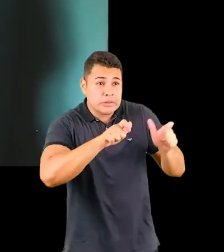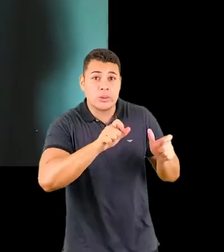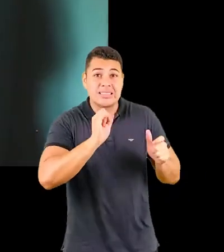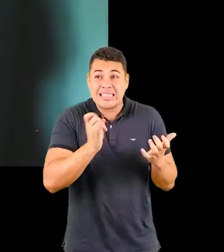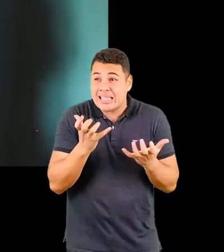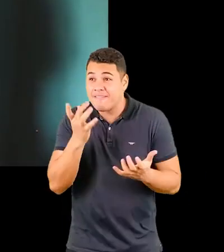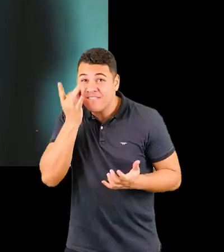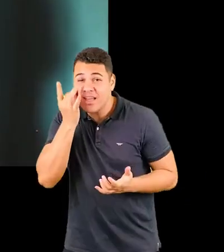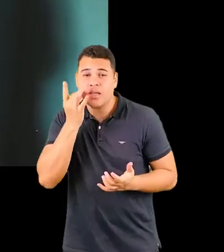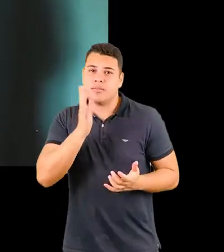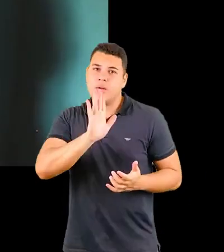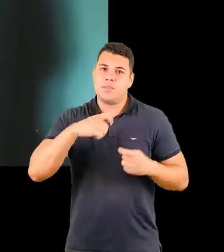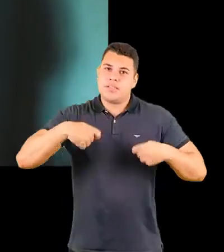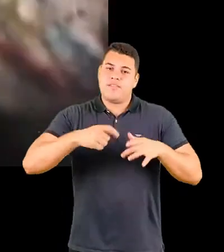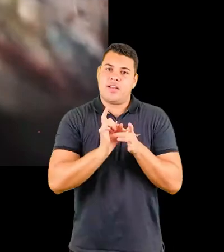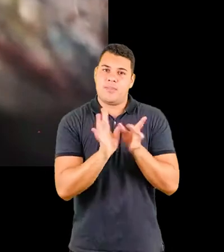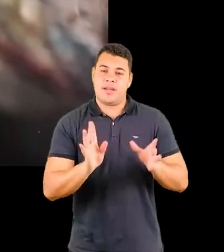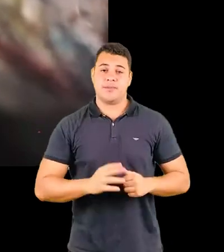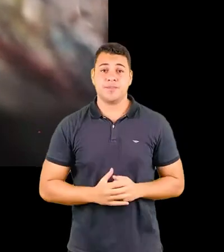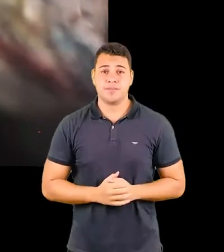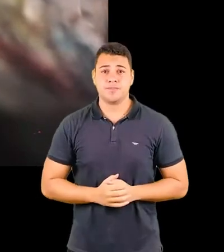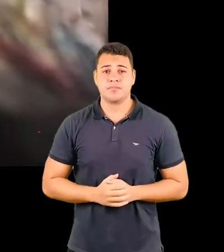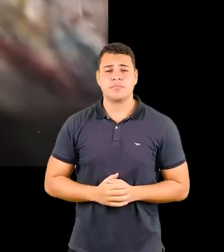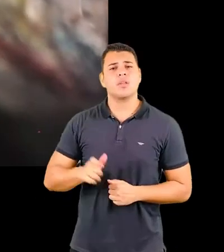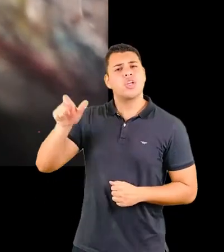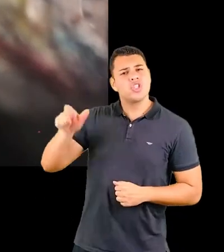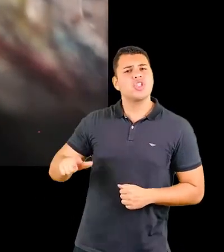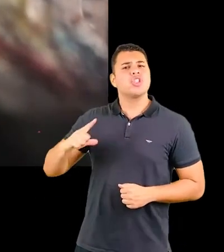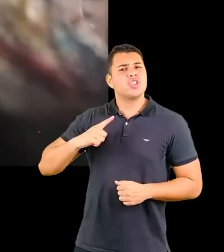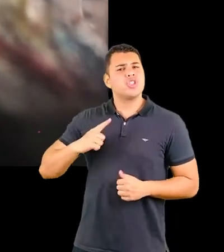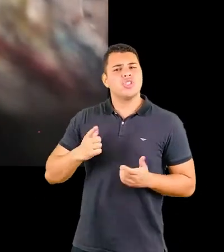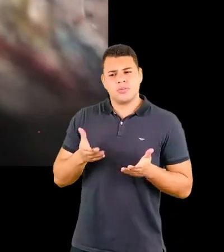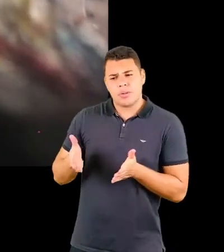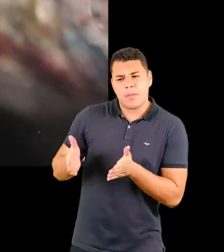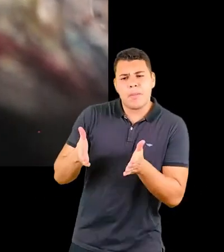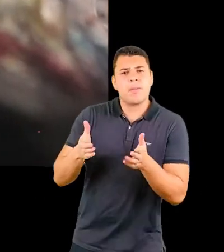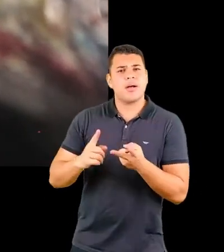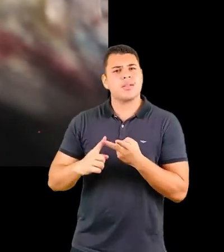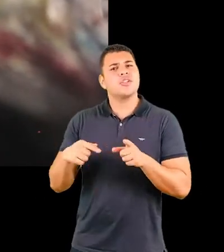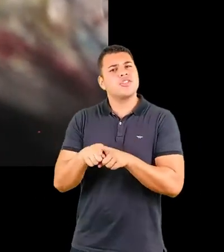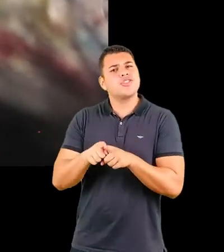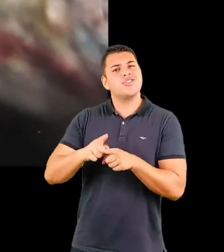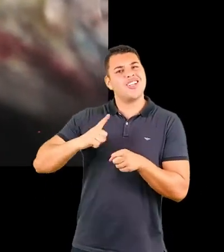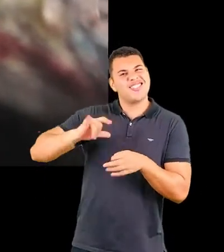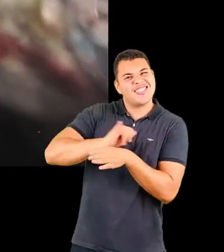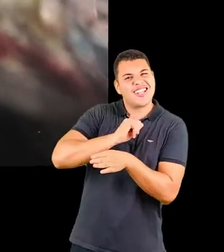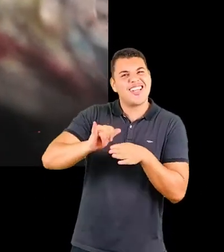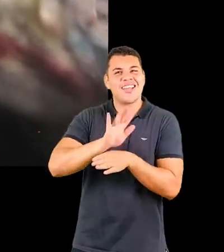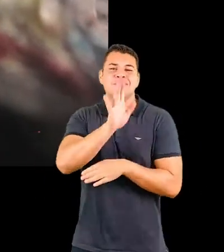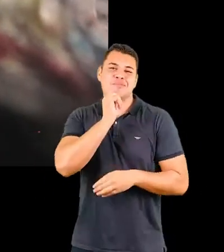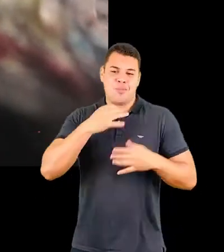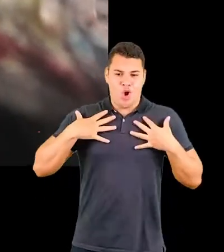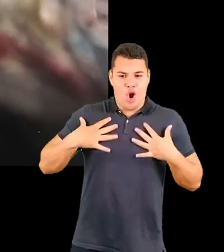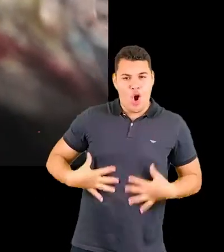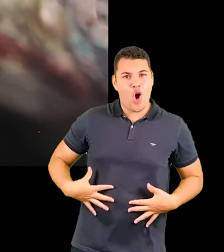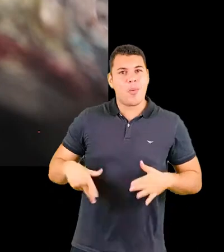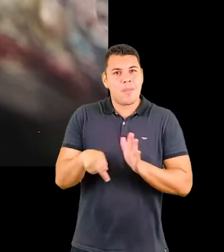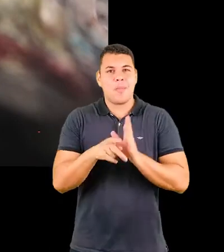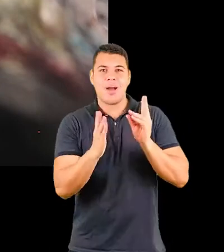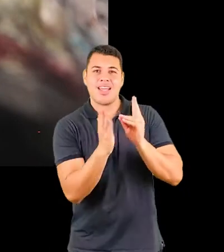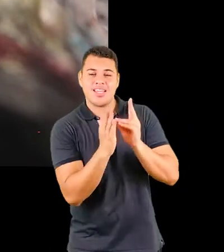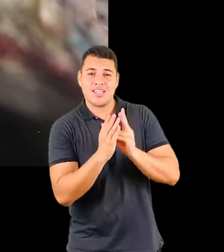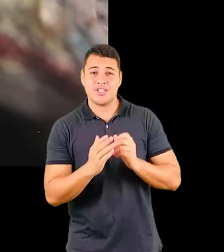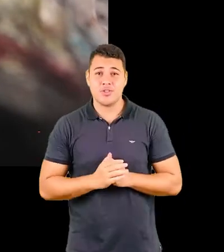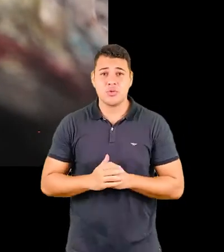A brincadeira, ele tem um pajé. Ele se apronta todo de índio. Ter roupa poxa, toda